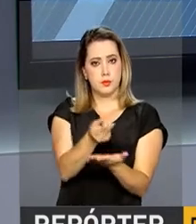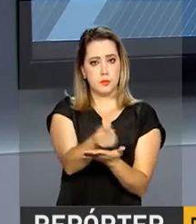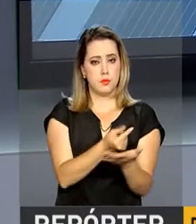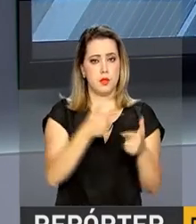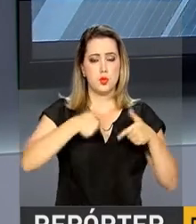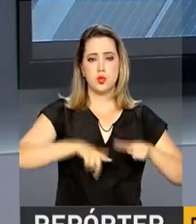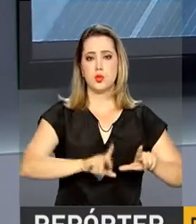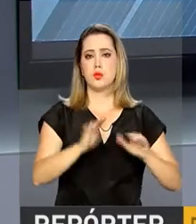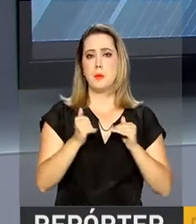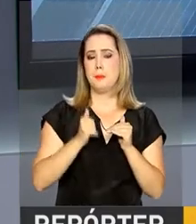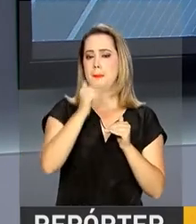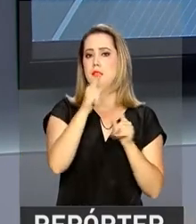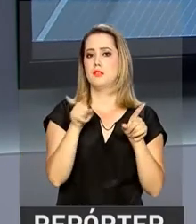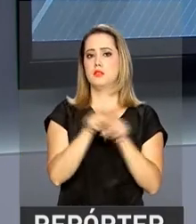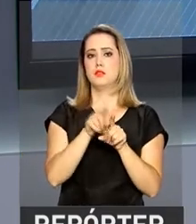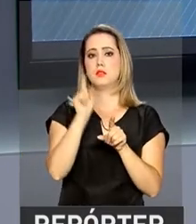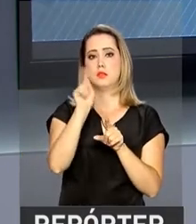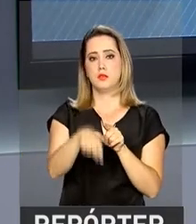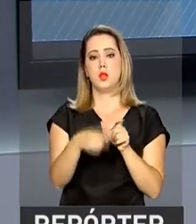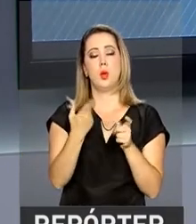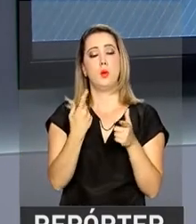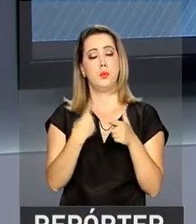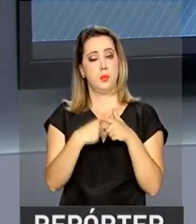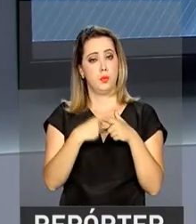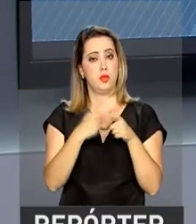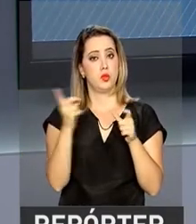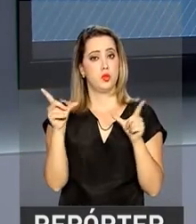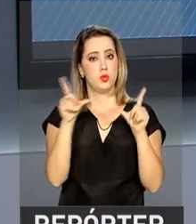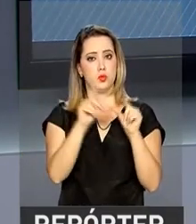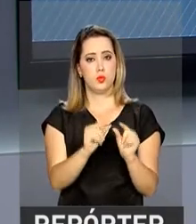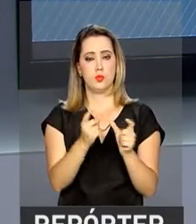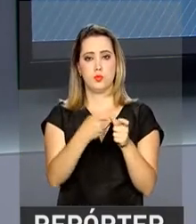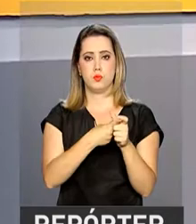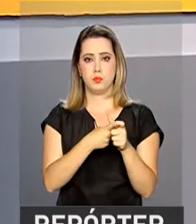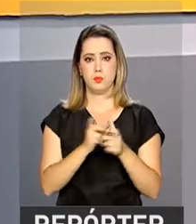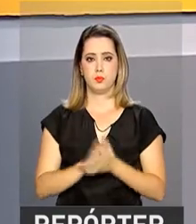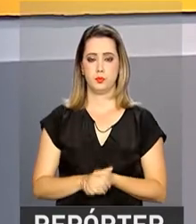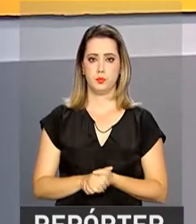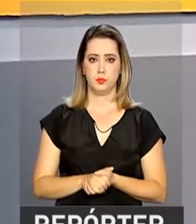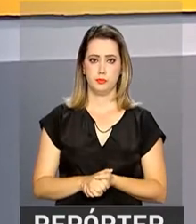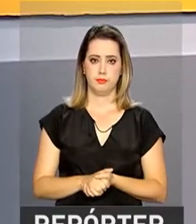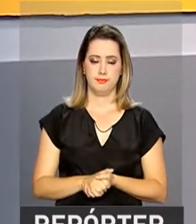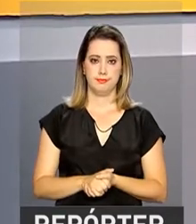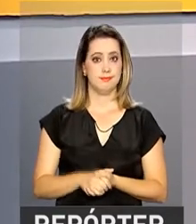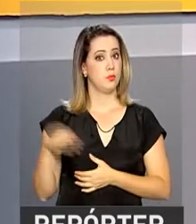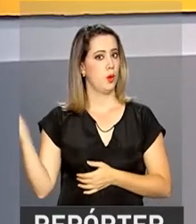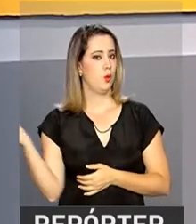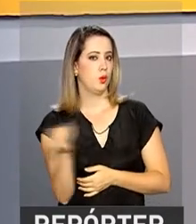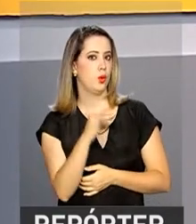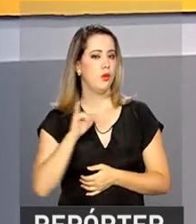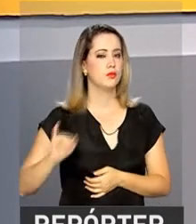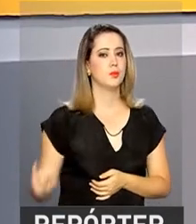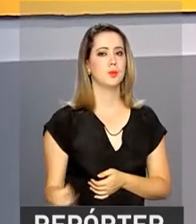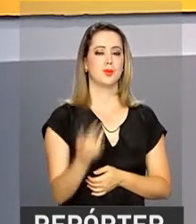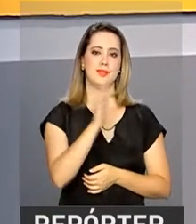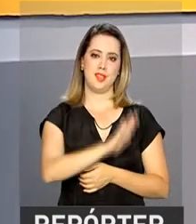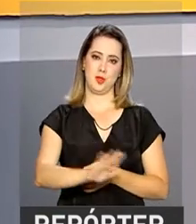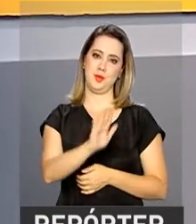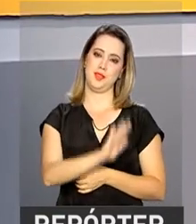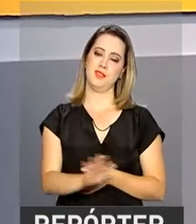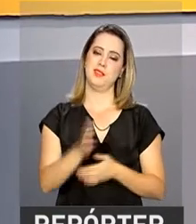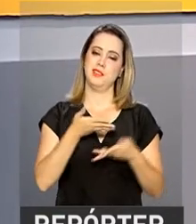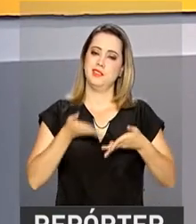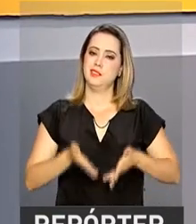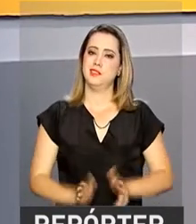públicos acima das emissões foi responsável pelo recuo da dívida. E uma nova chance para as crianças que